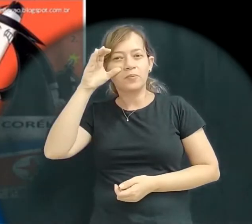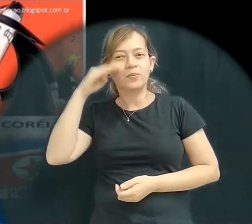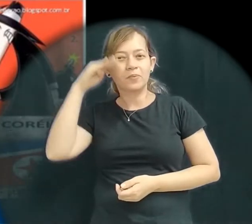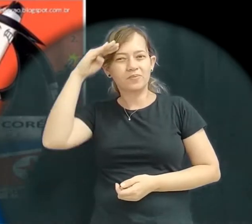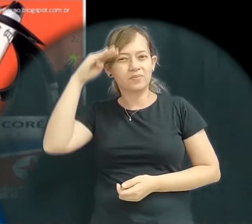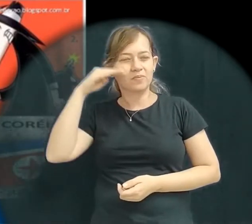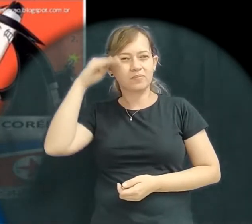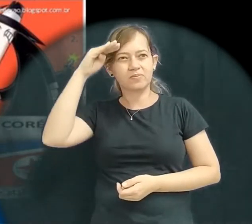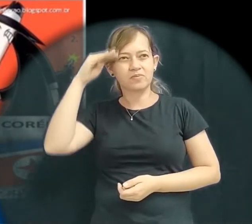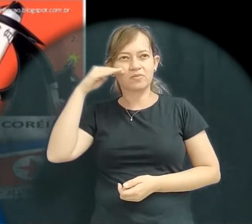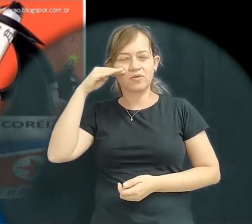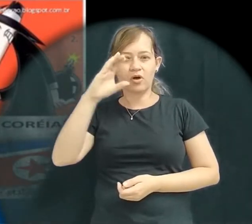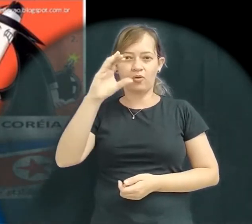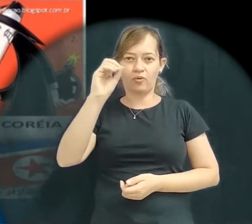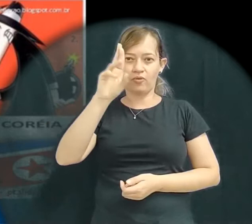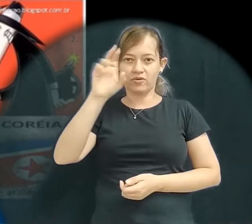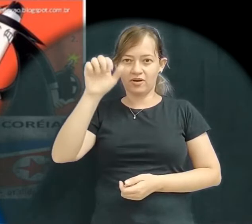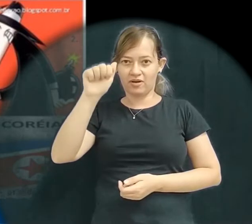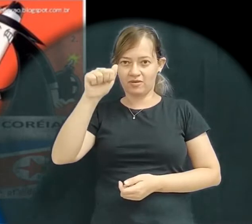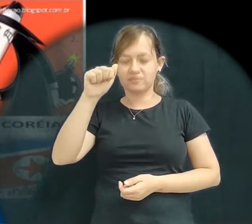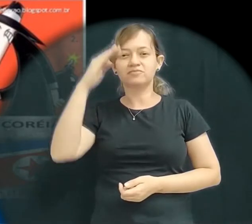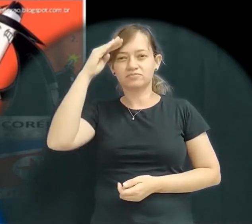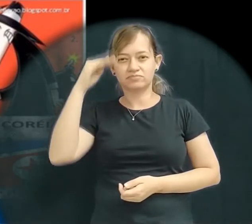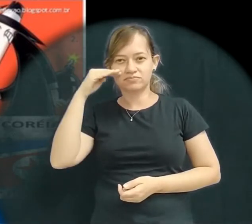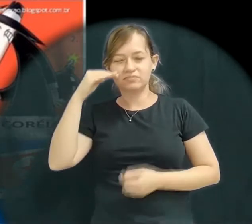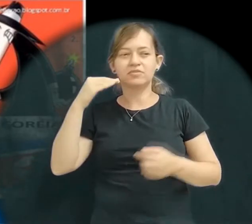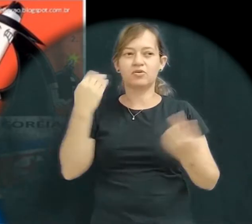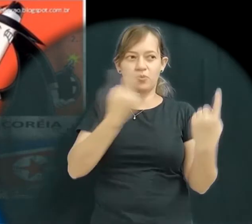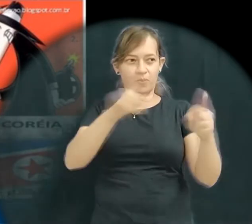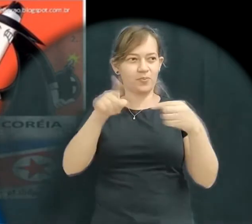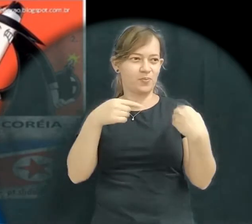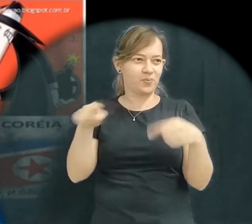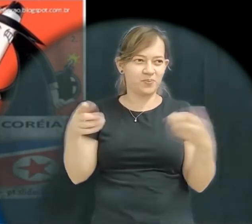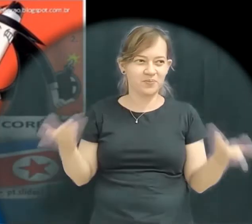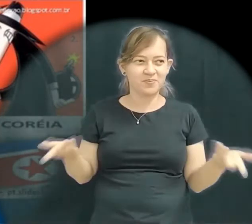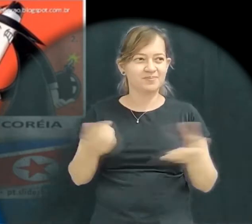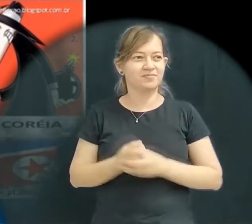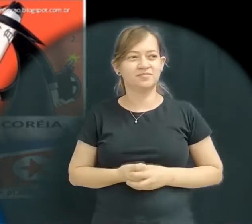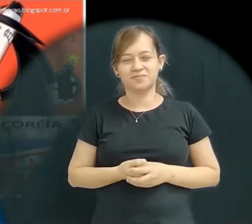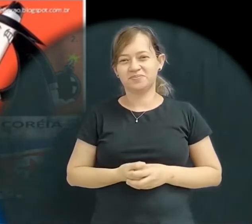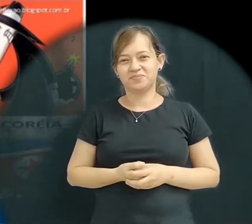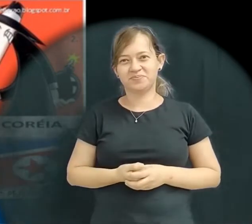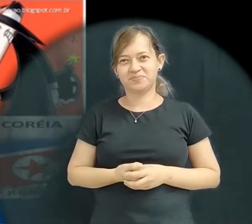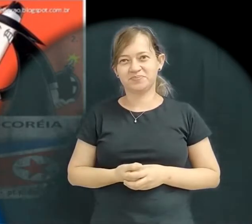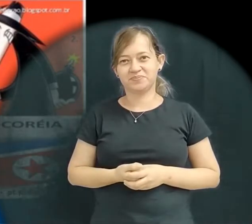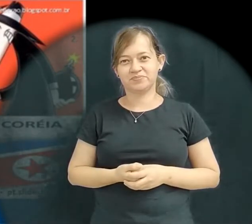Unidos apoiou a Coreia do Sul, e se enfrentaram, não diretamente, mas